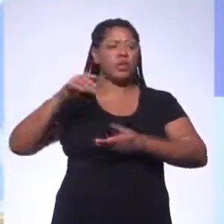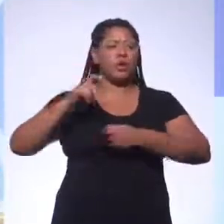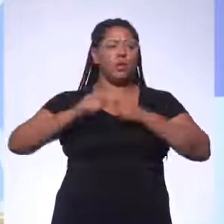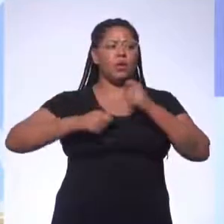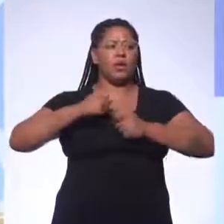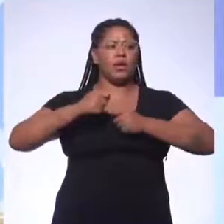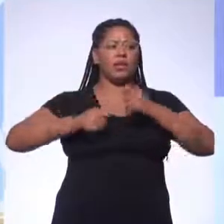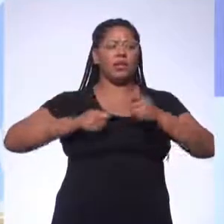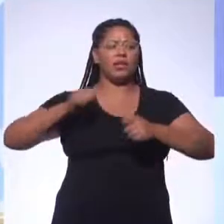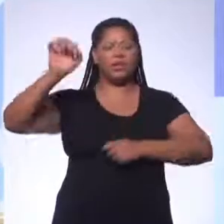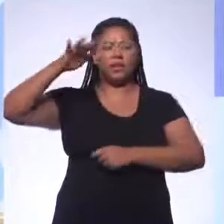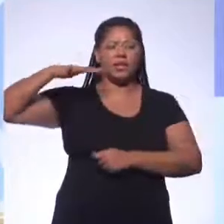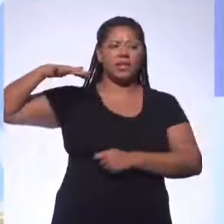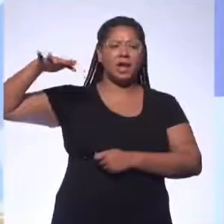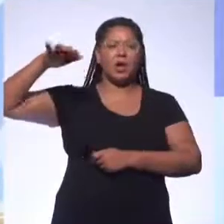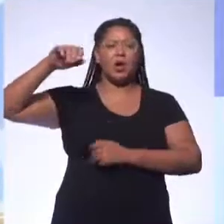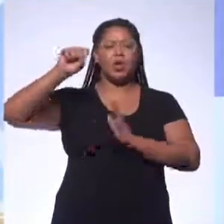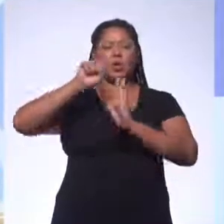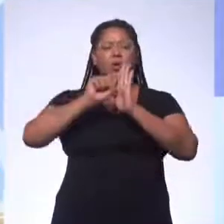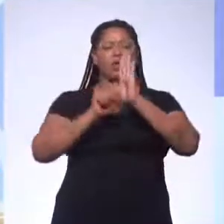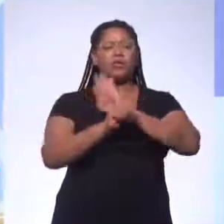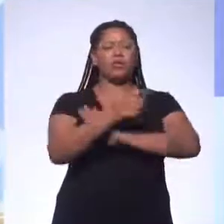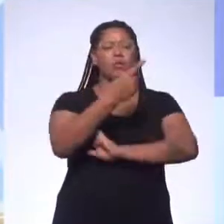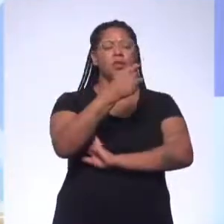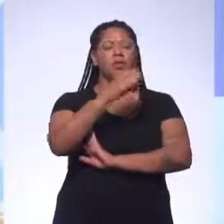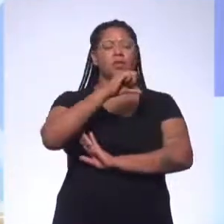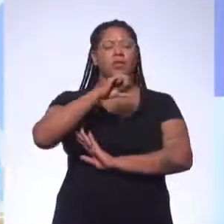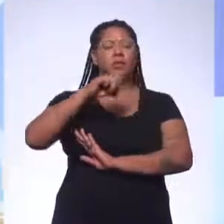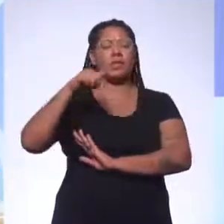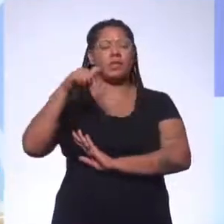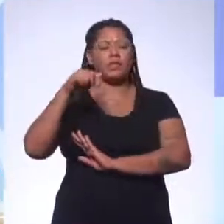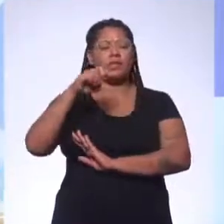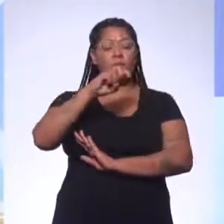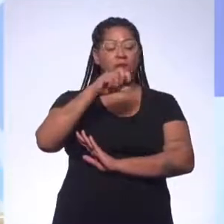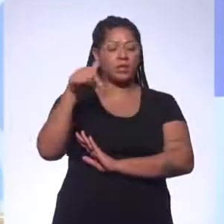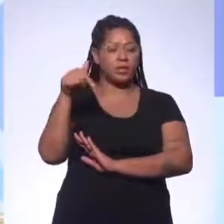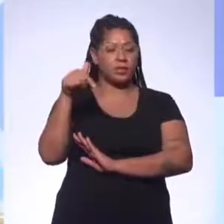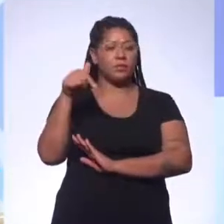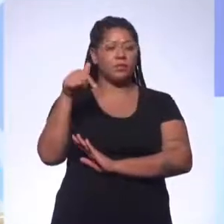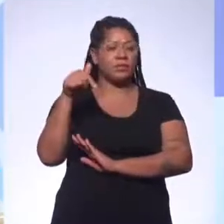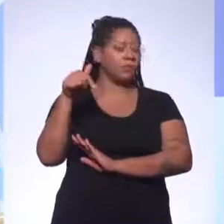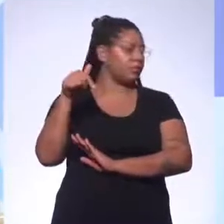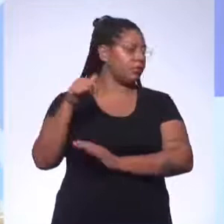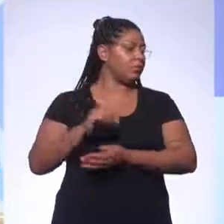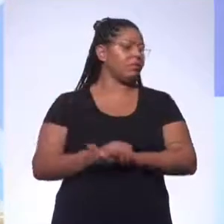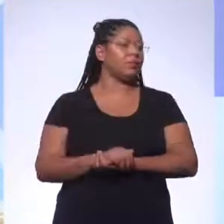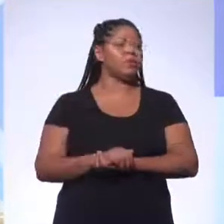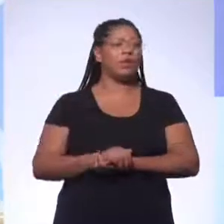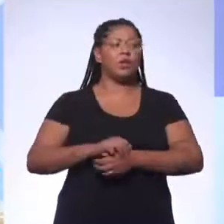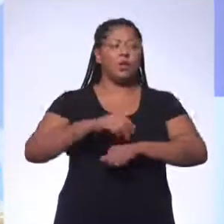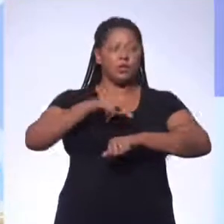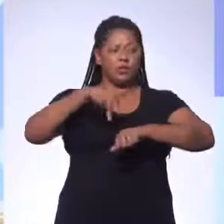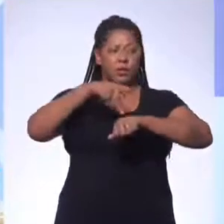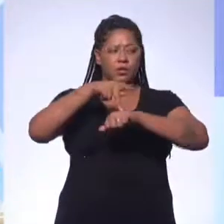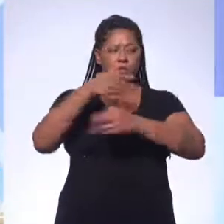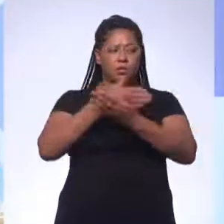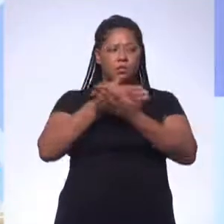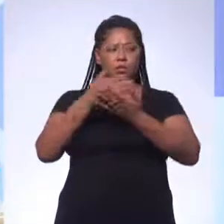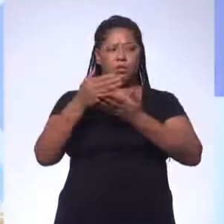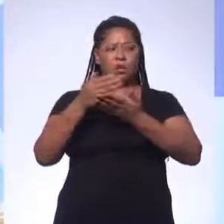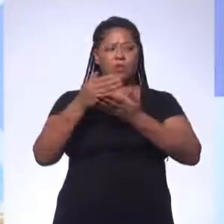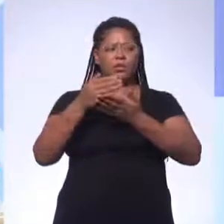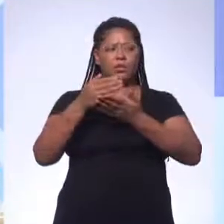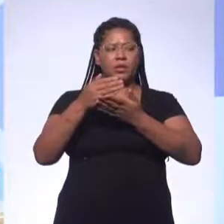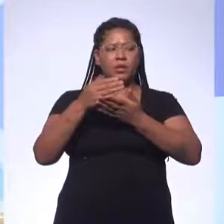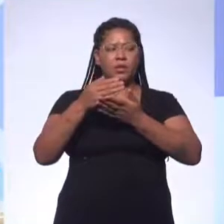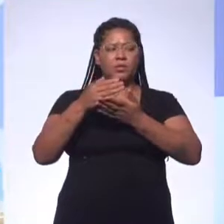aconteceu no ano de 1957, quando as duas potências começaram uma disputa por satélites, missões espaciais, foguetes